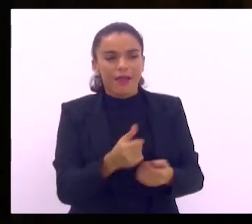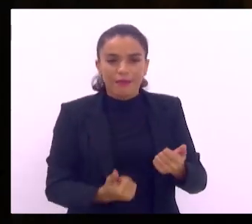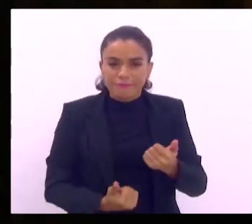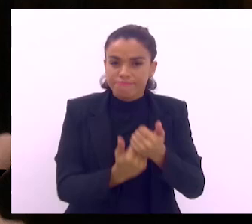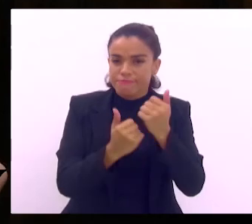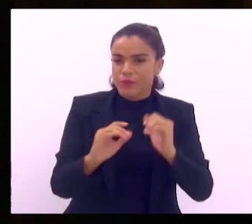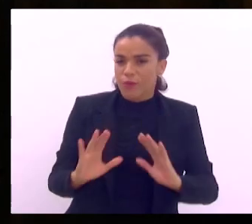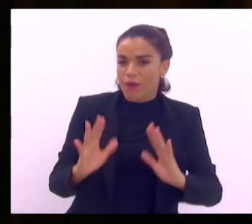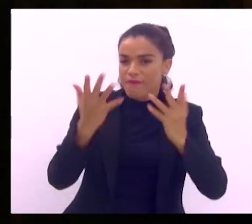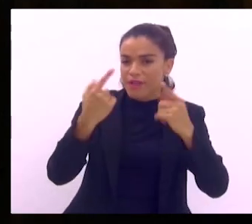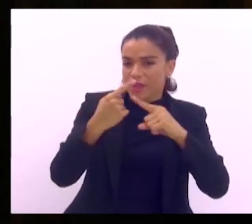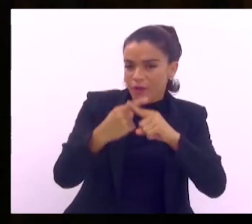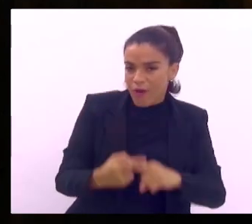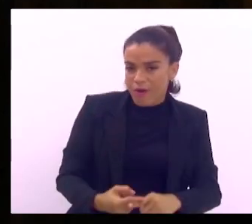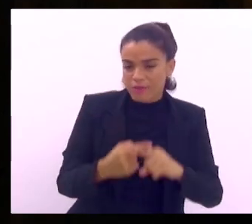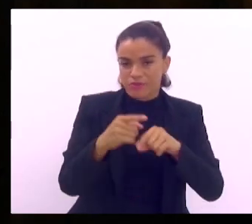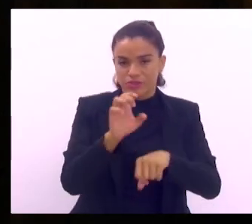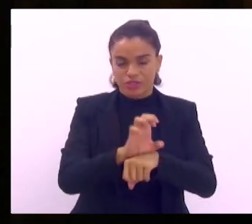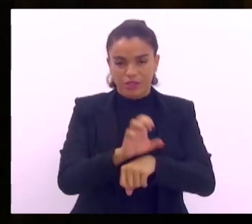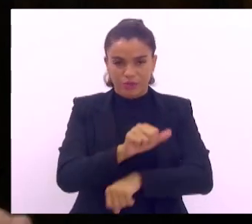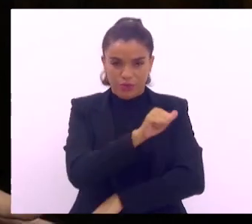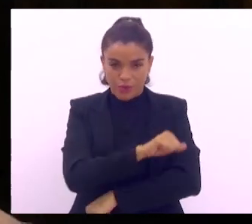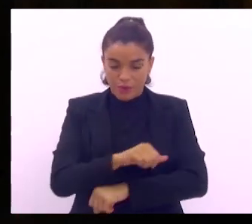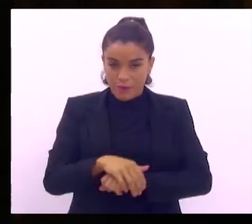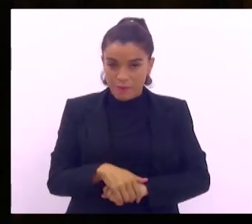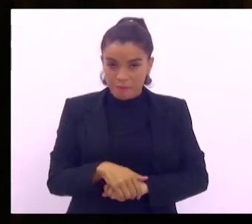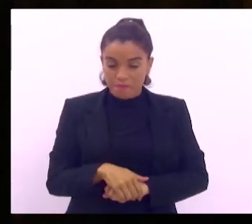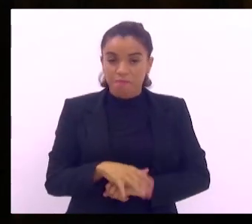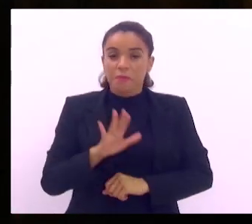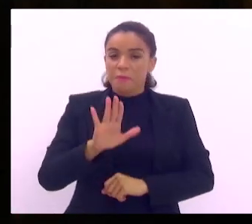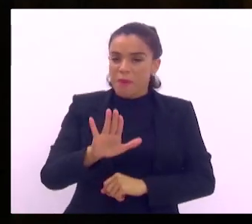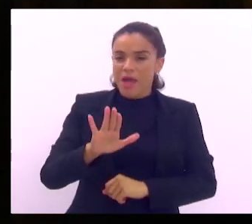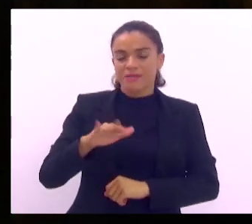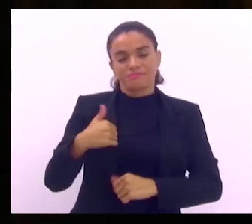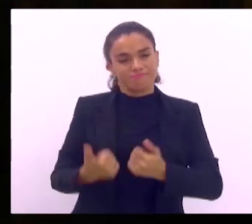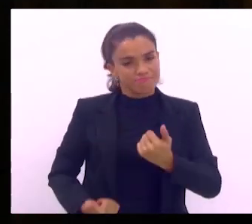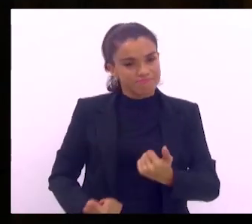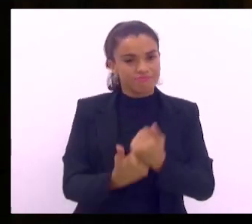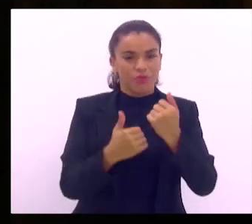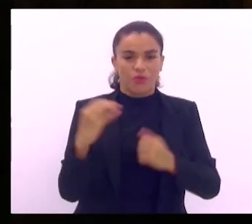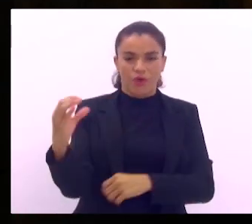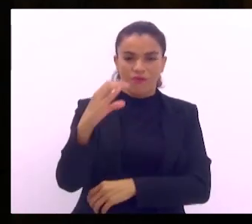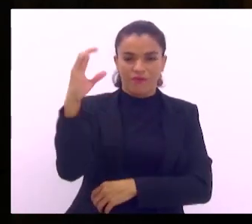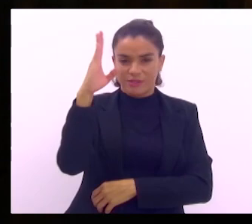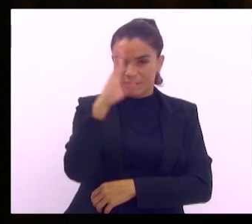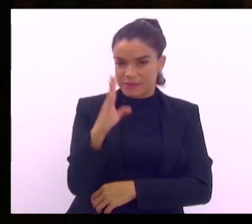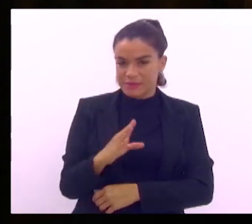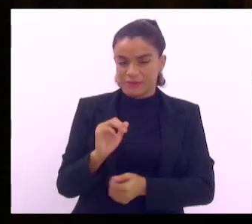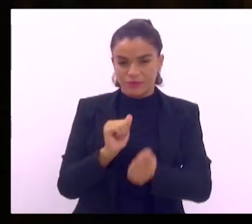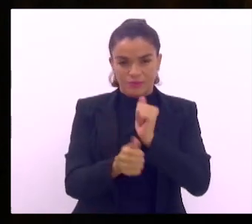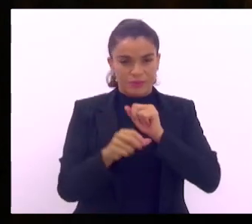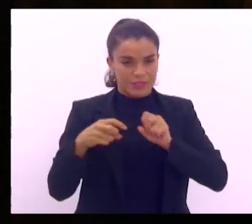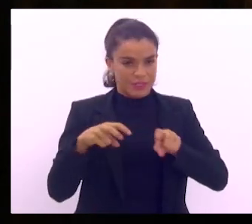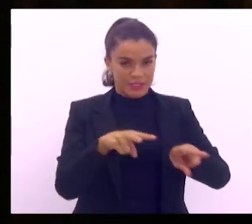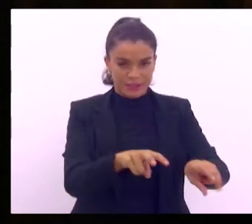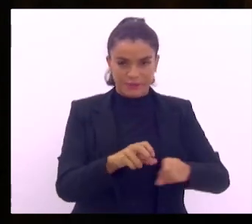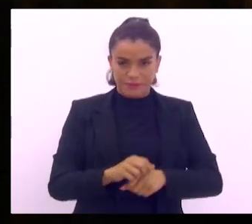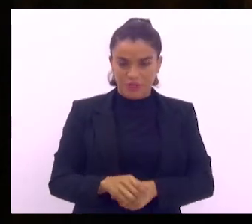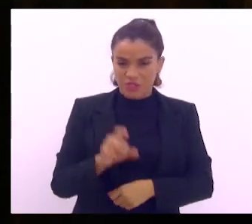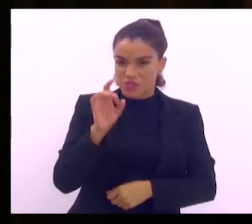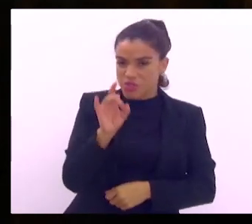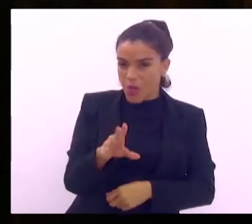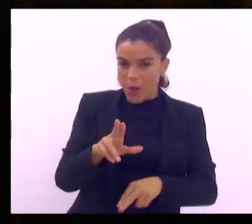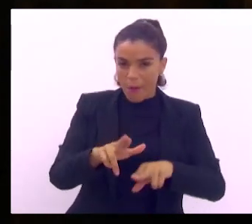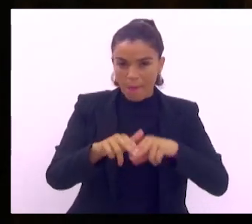os eventos, as competições no Estado do Rio de Janeiro, mas contem com a Confederação Brasileira de Atletismo, não apenas